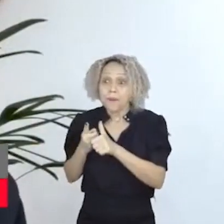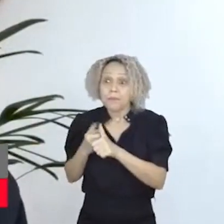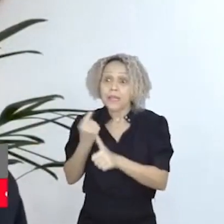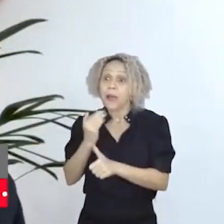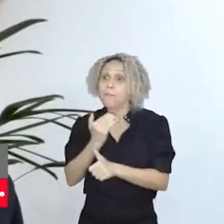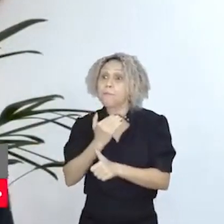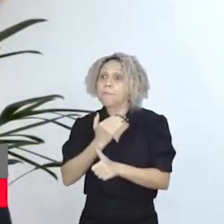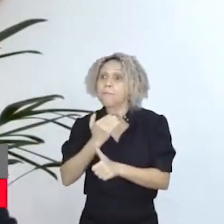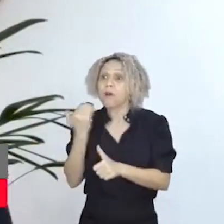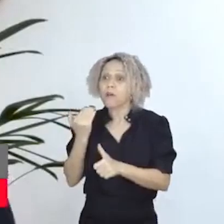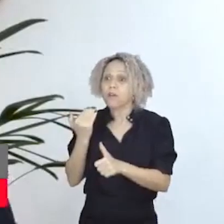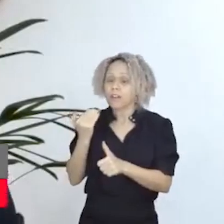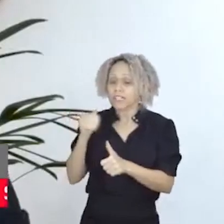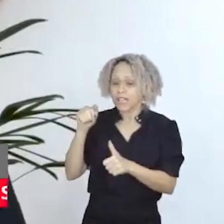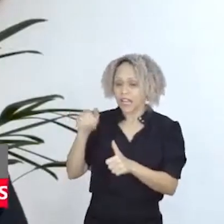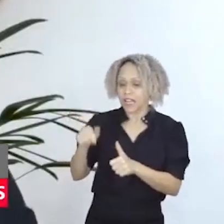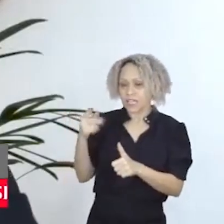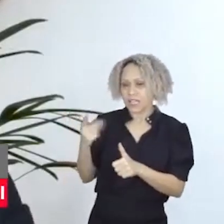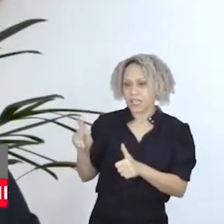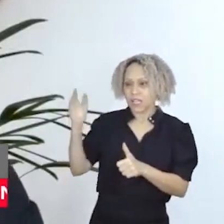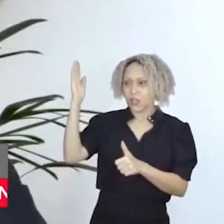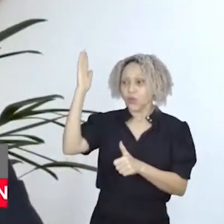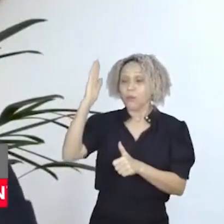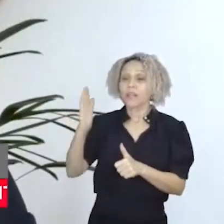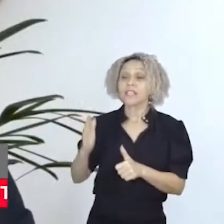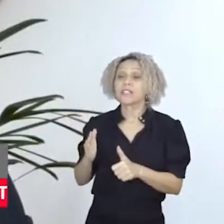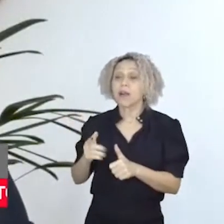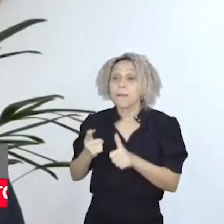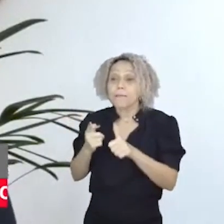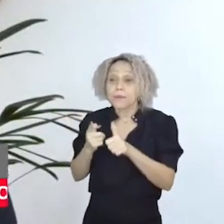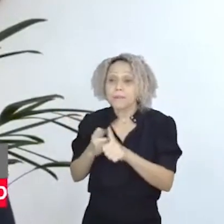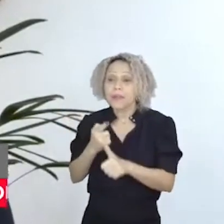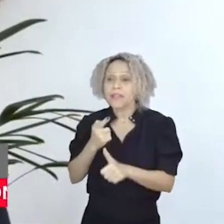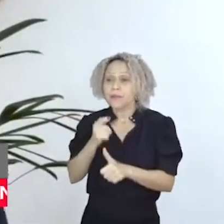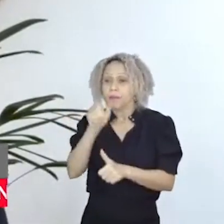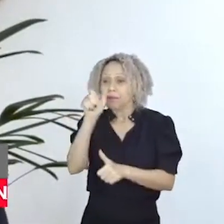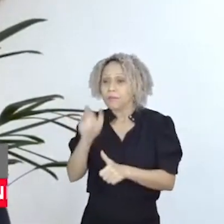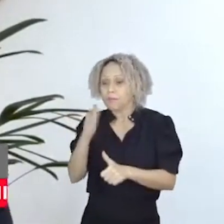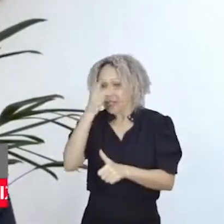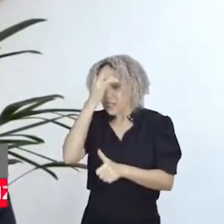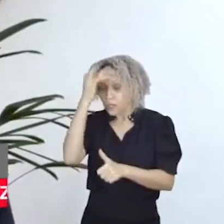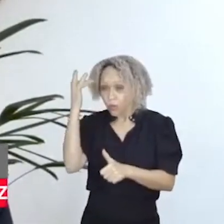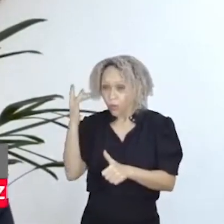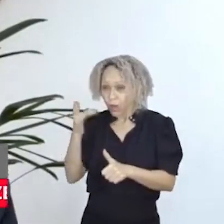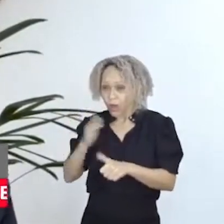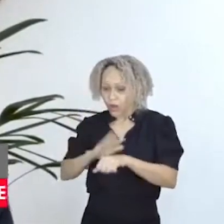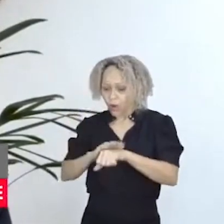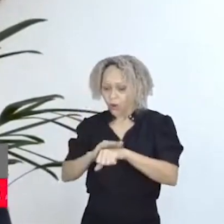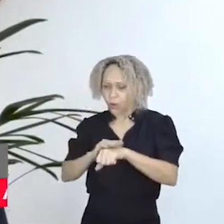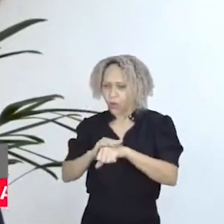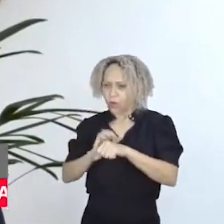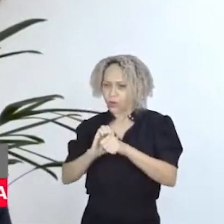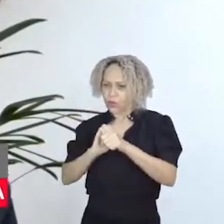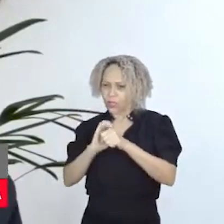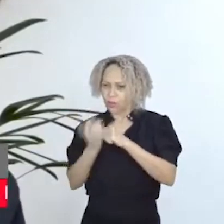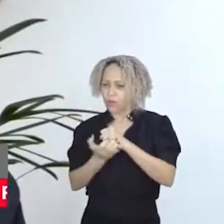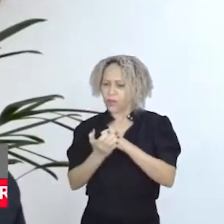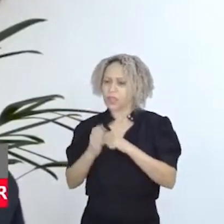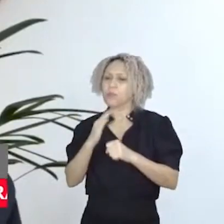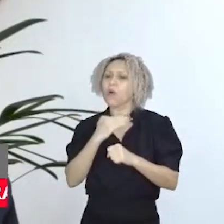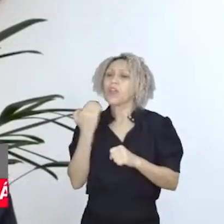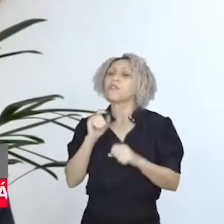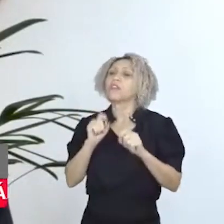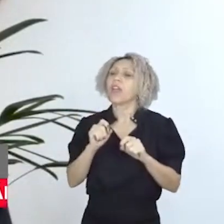pandemia de Covid aqui no Brasil, foi de uma empregada doméstica negra. Então, isso fala muito do que foi